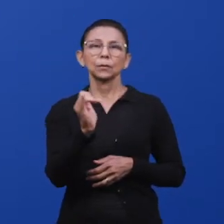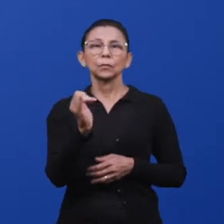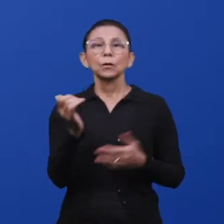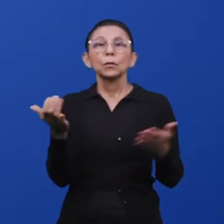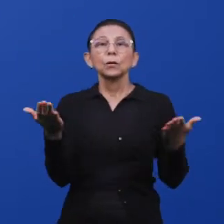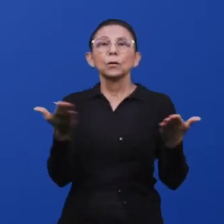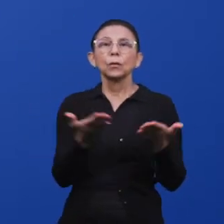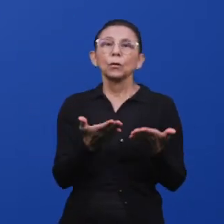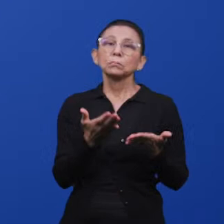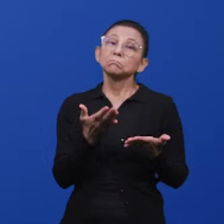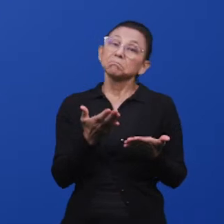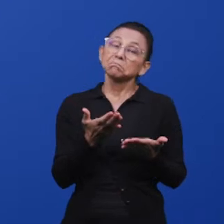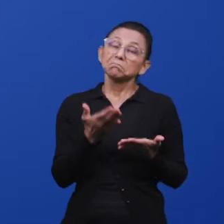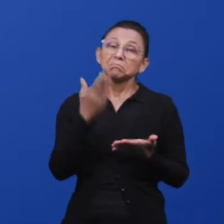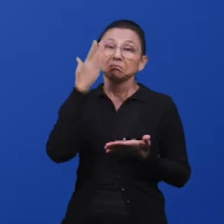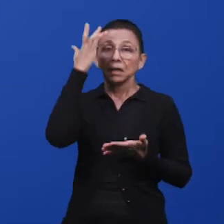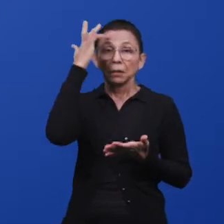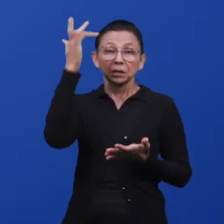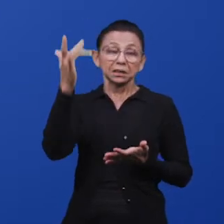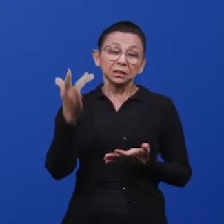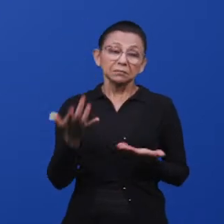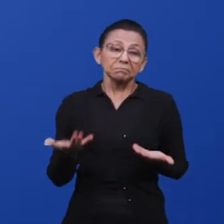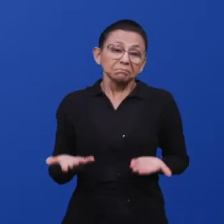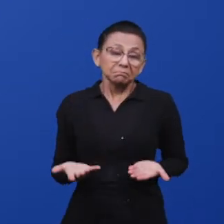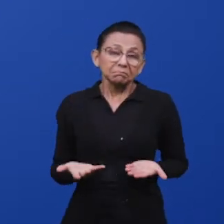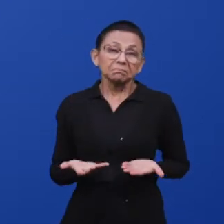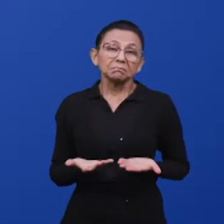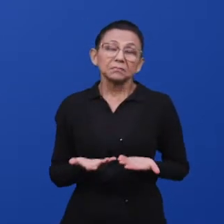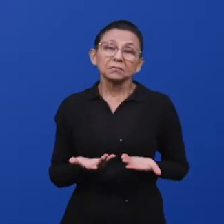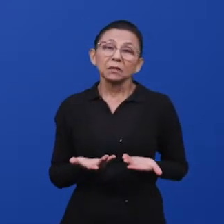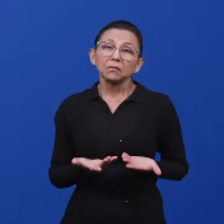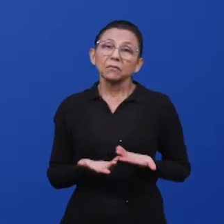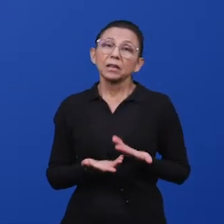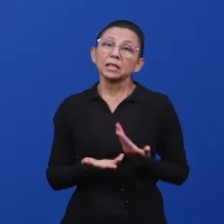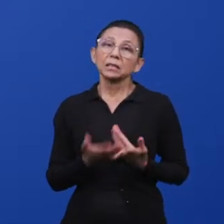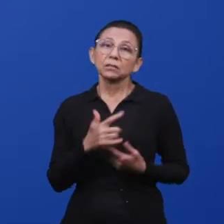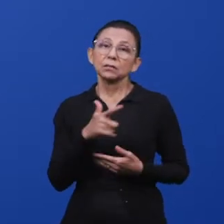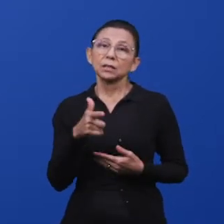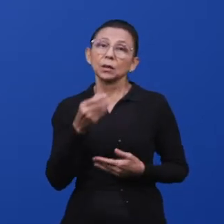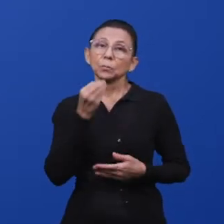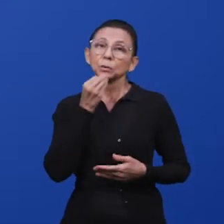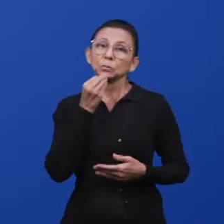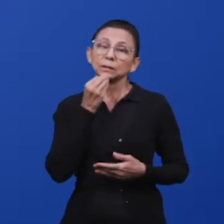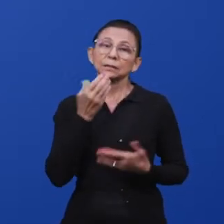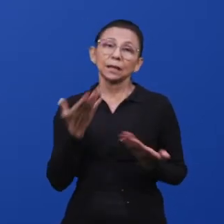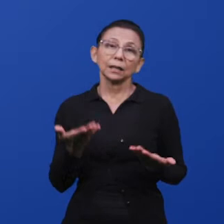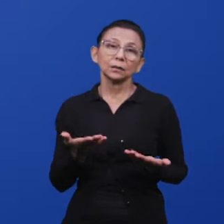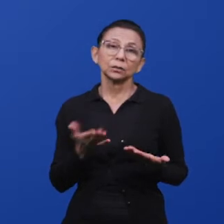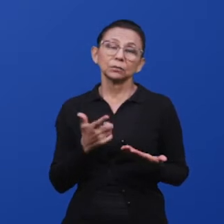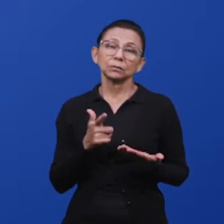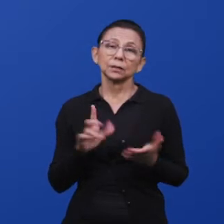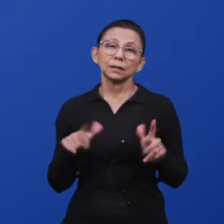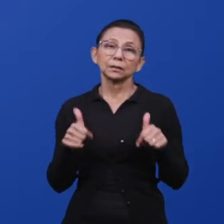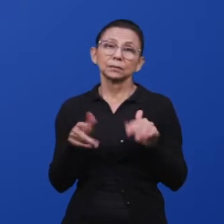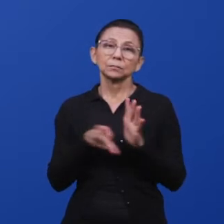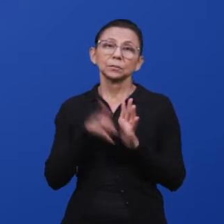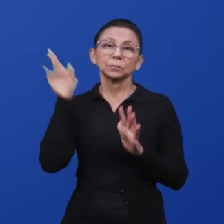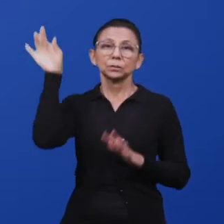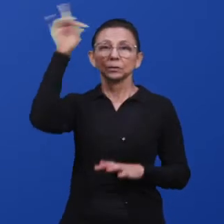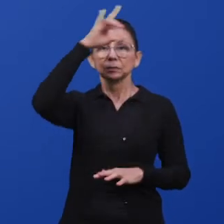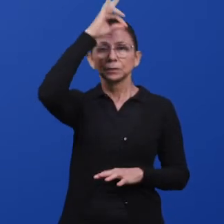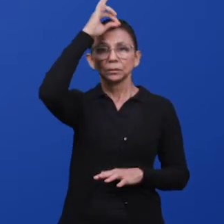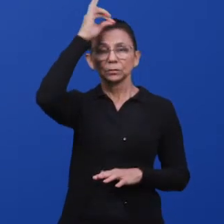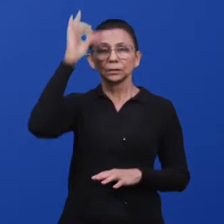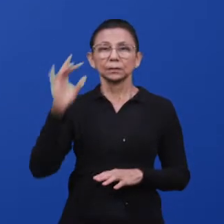não haverá mais essa possibilidade, pois não haverá cordeiro e nem as operações do Espírito Santo. Em